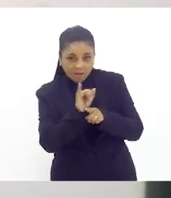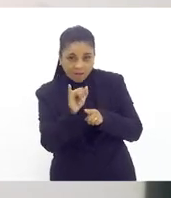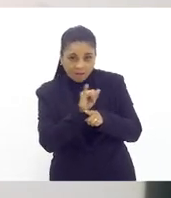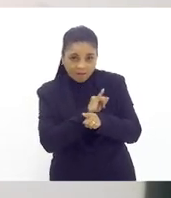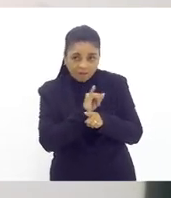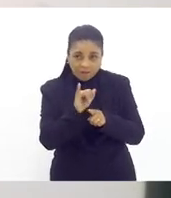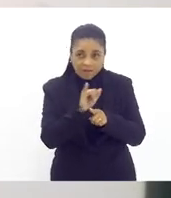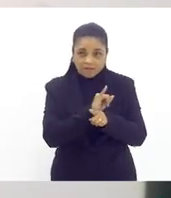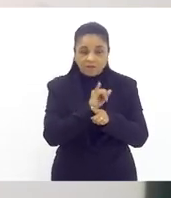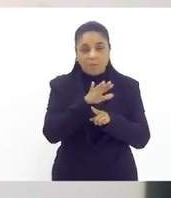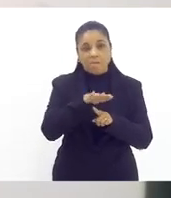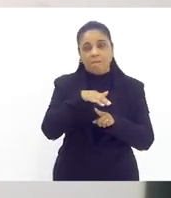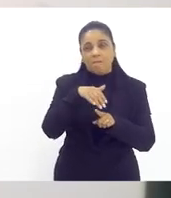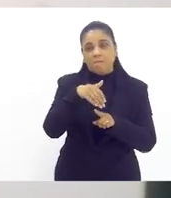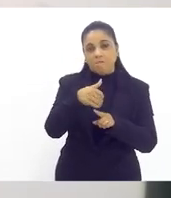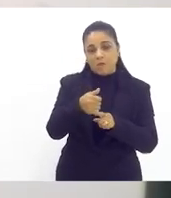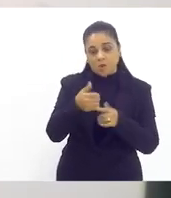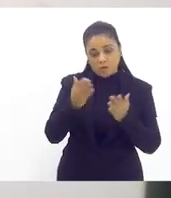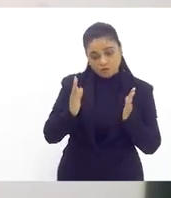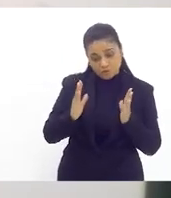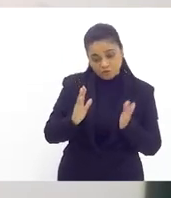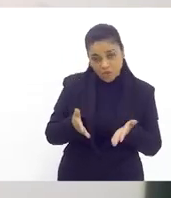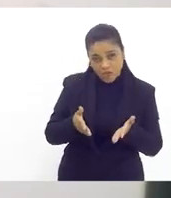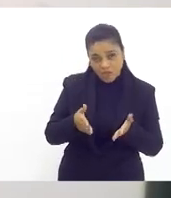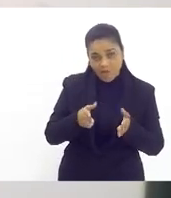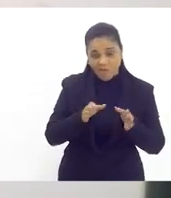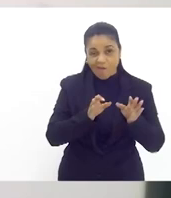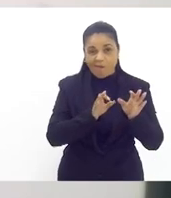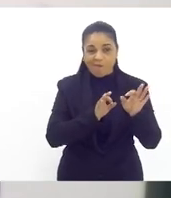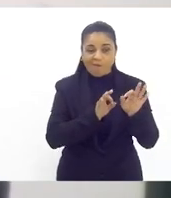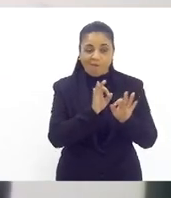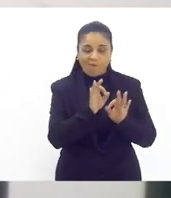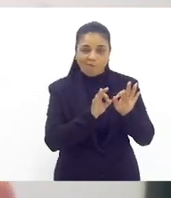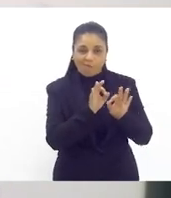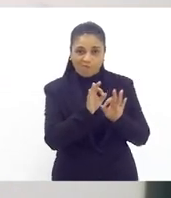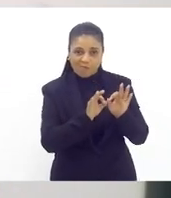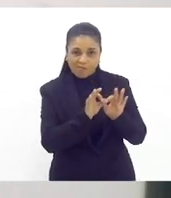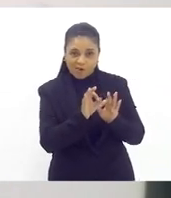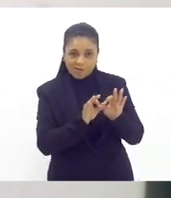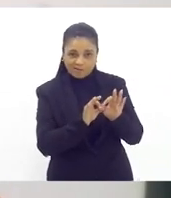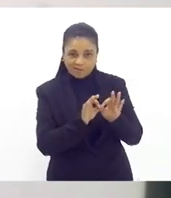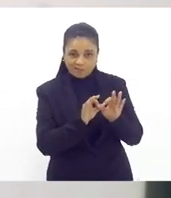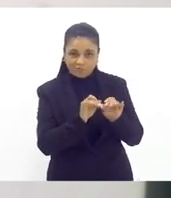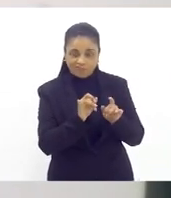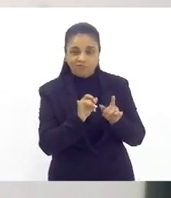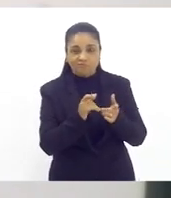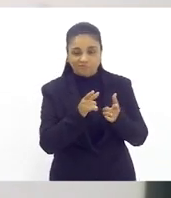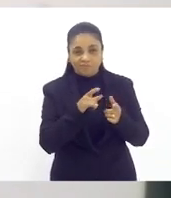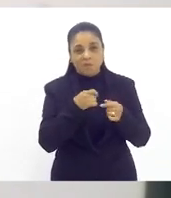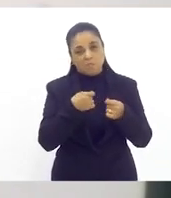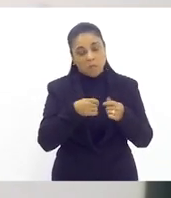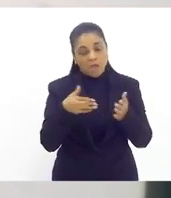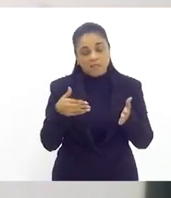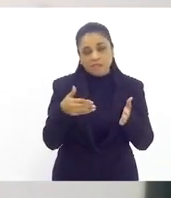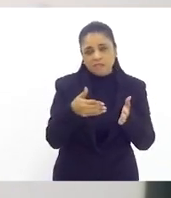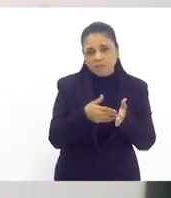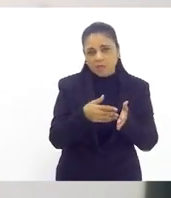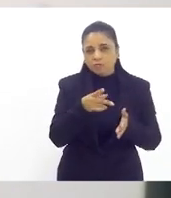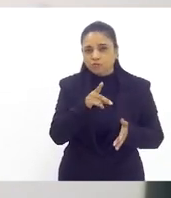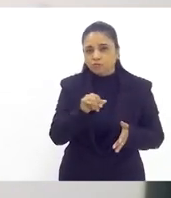é melhor que se faça desde já o quanto antes desde que isso não atrase no prazo que tem que é até o 11 de